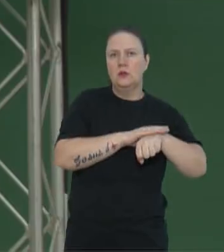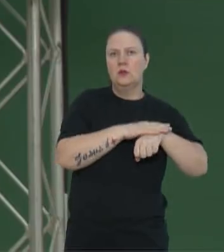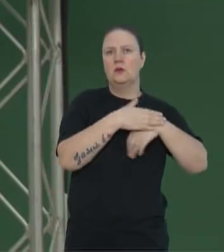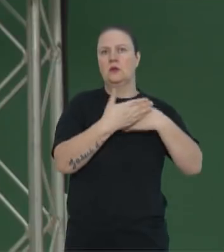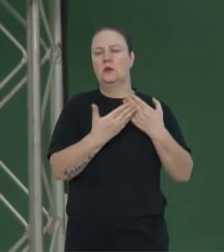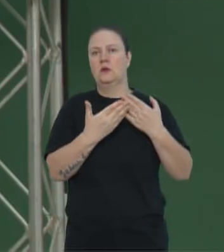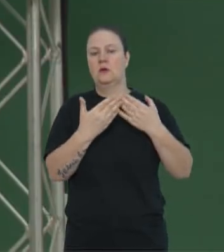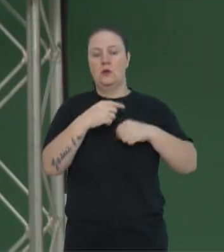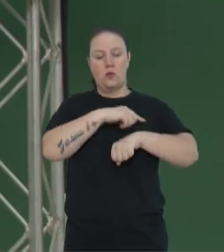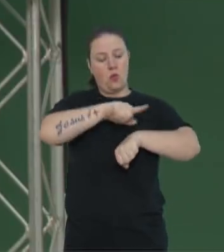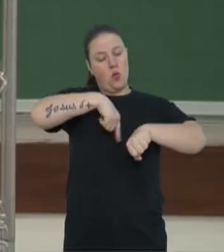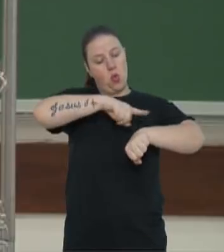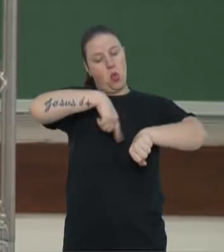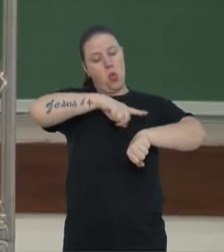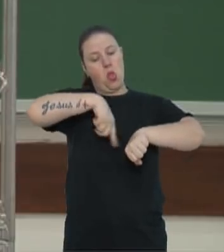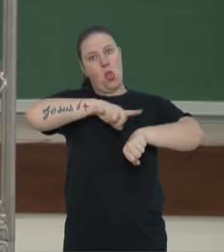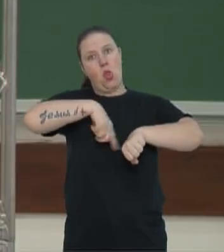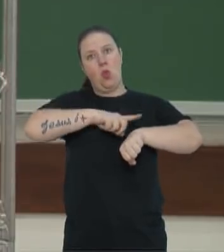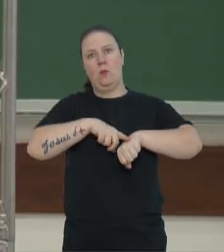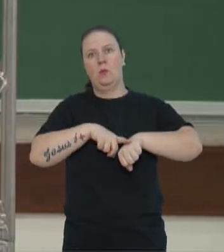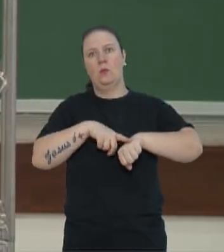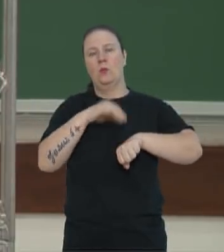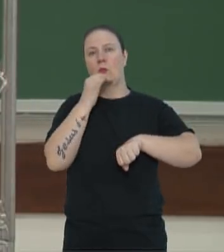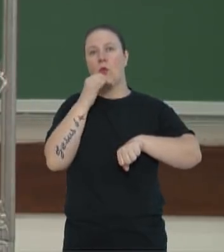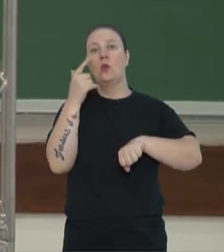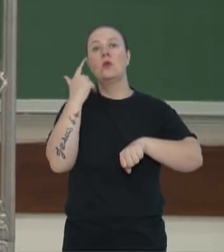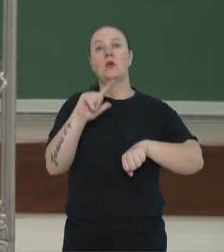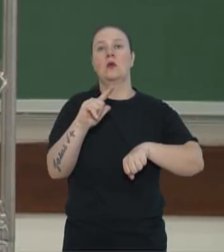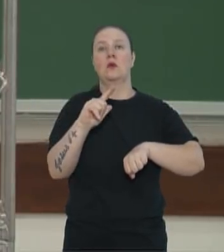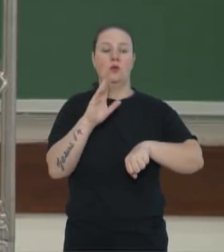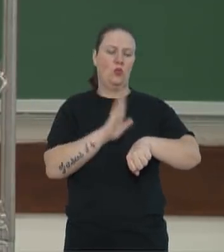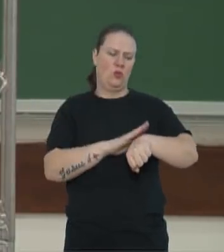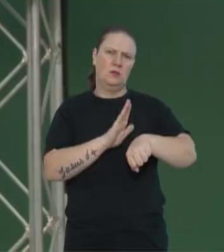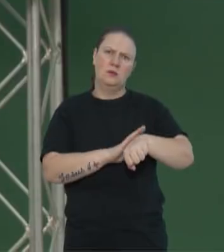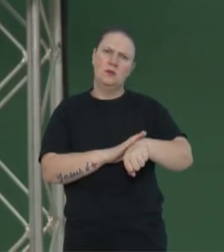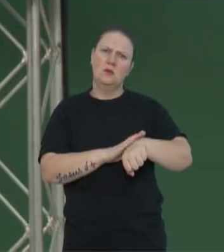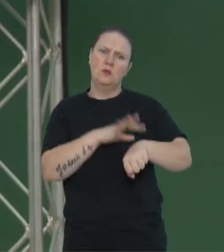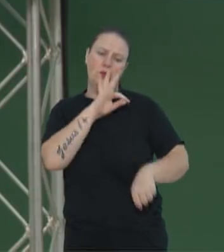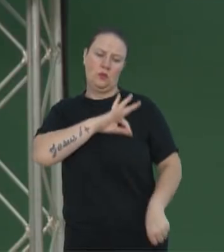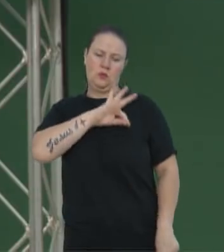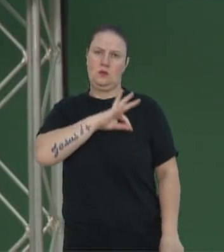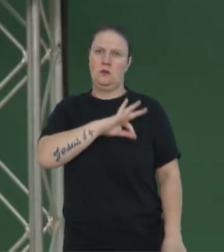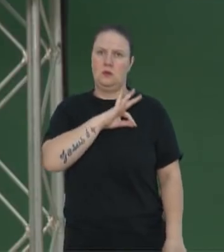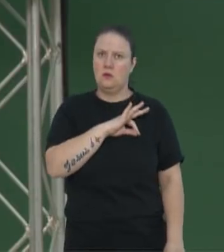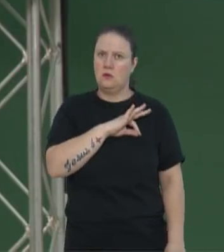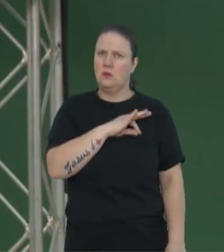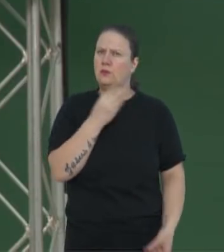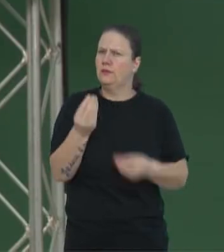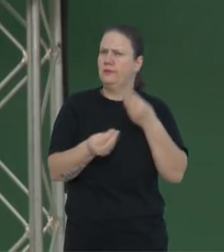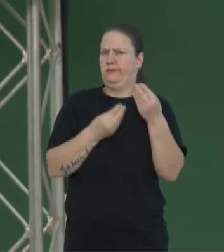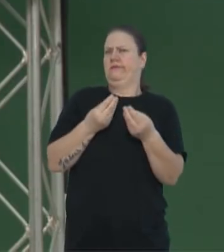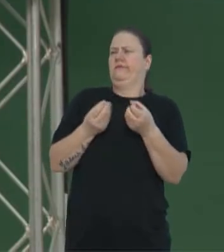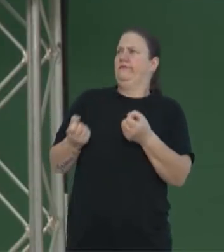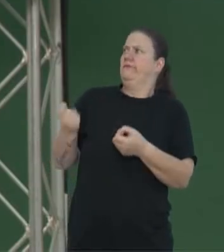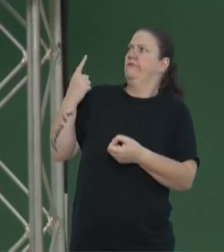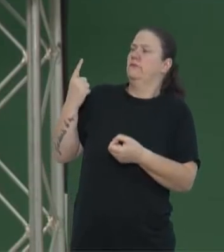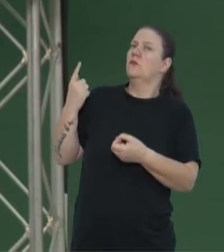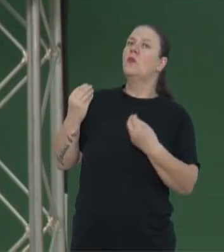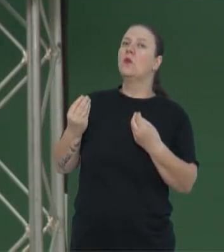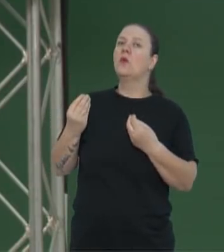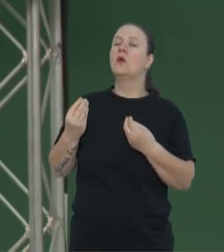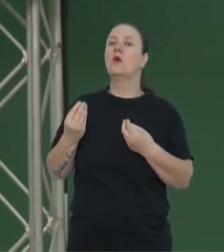assim, o que eu quero dizer com o tempo do ganho? Há uma percepção de que as pessoas não estão